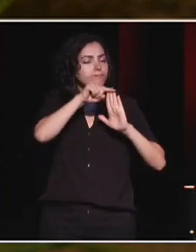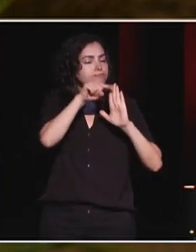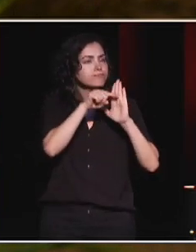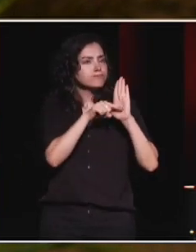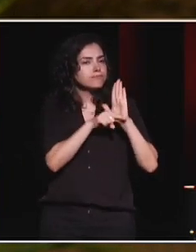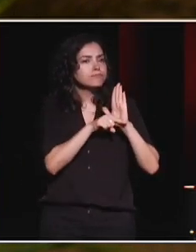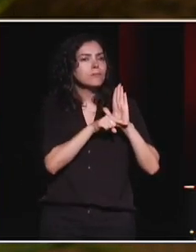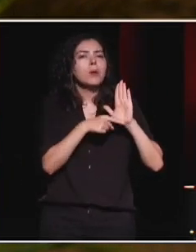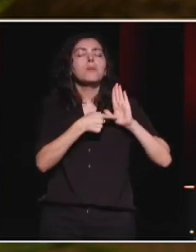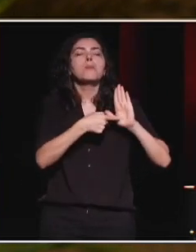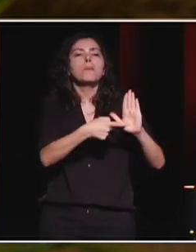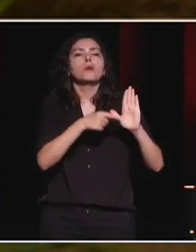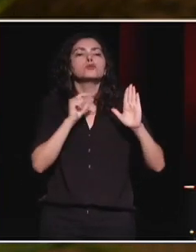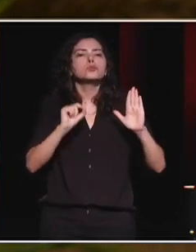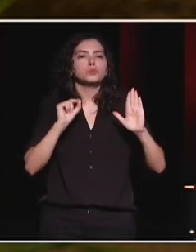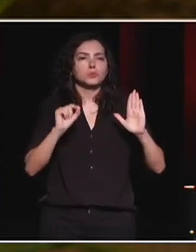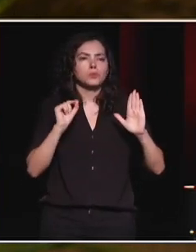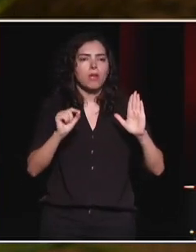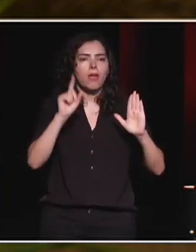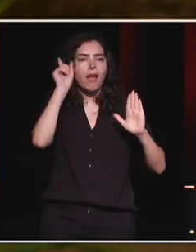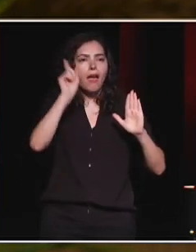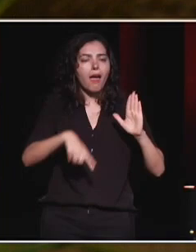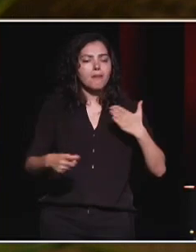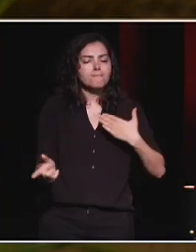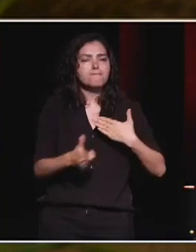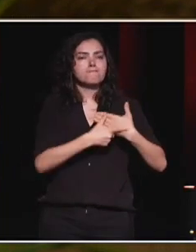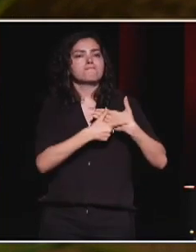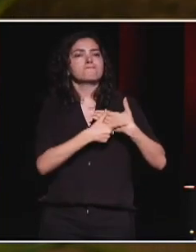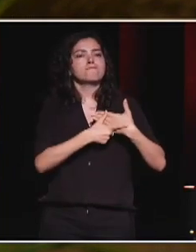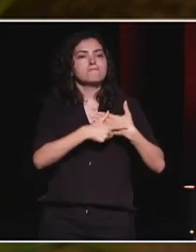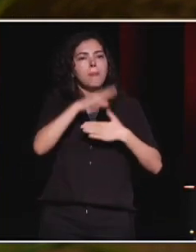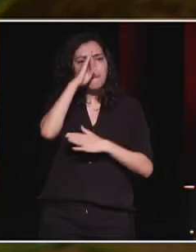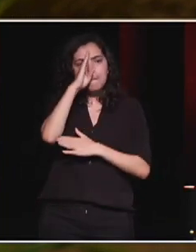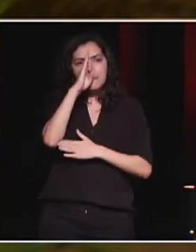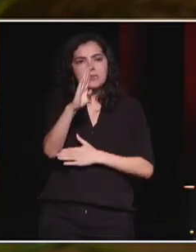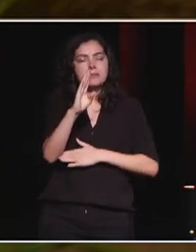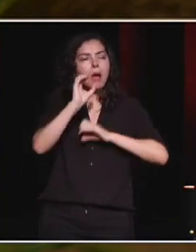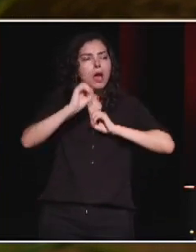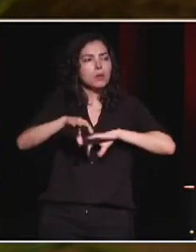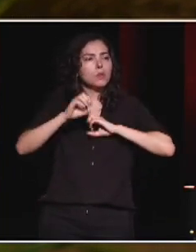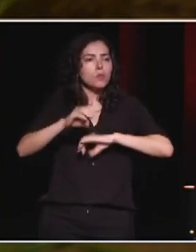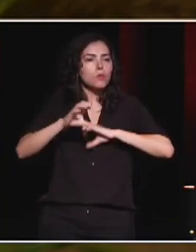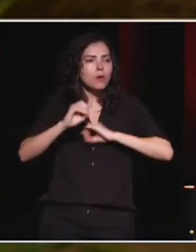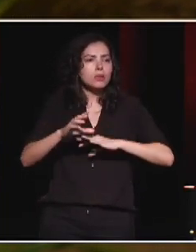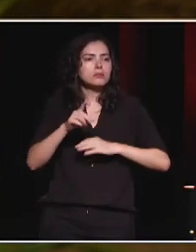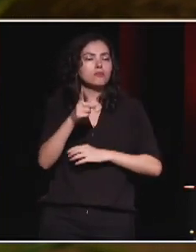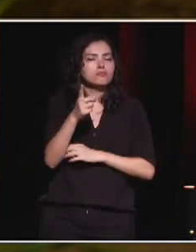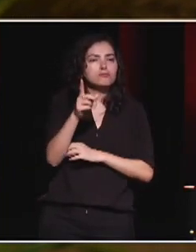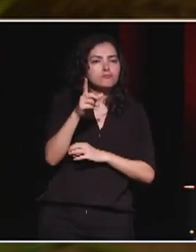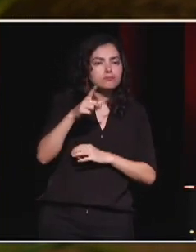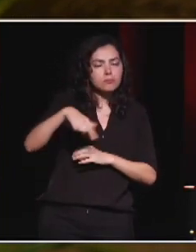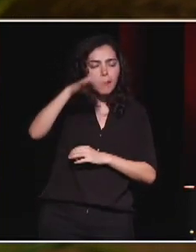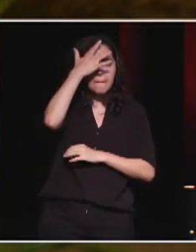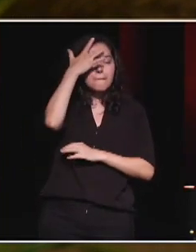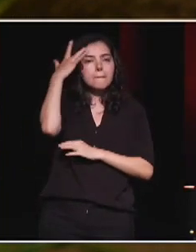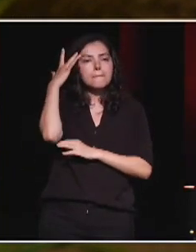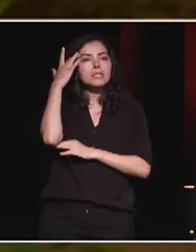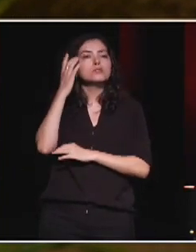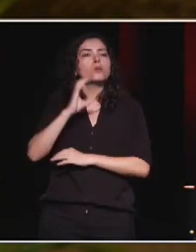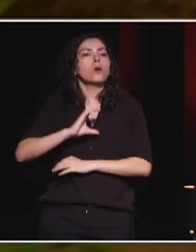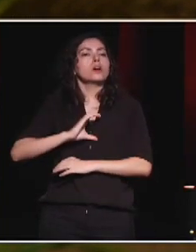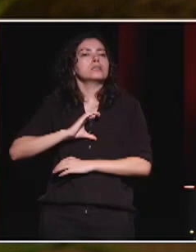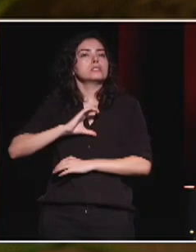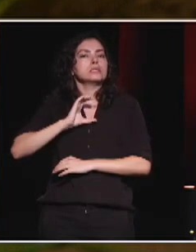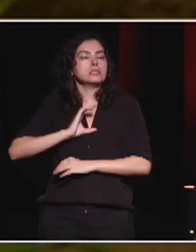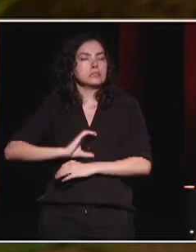reafirma o papel fundamental que a educação tem na formação do cidadão e na construção de